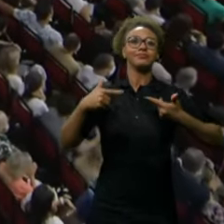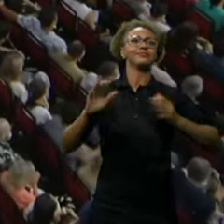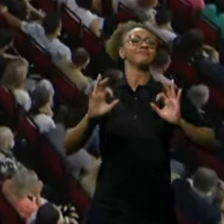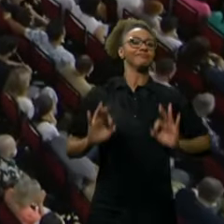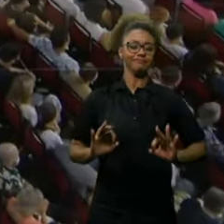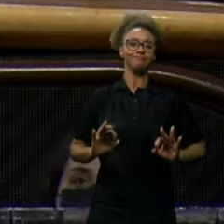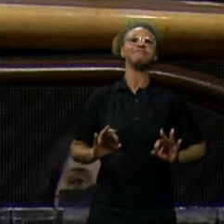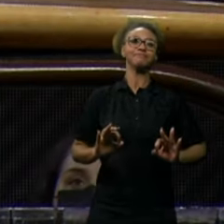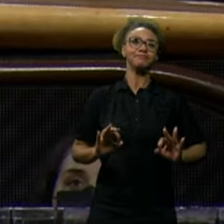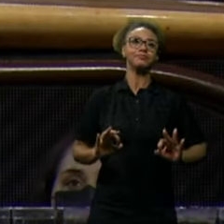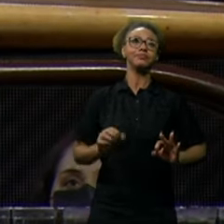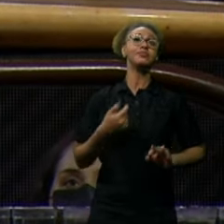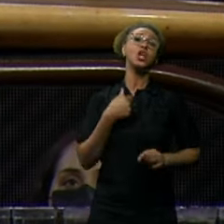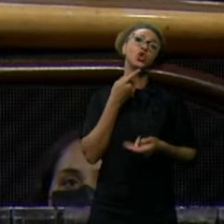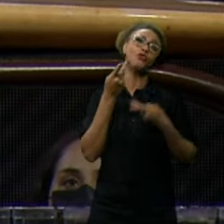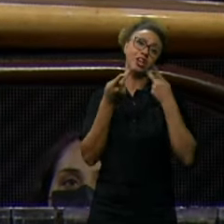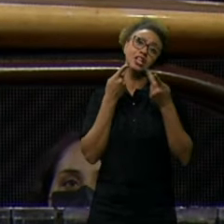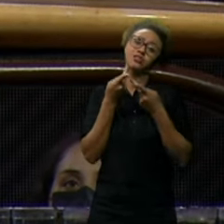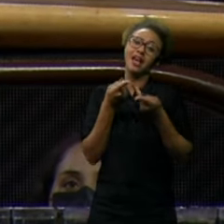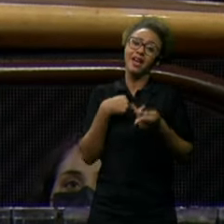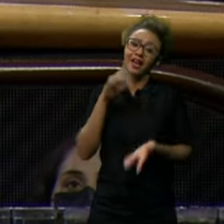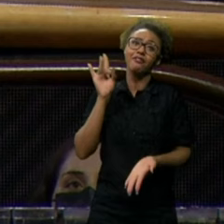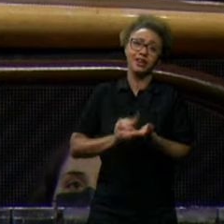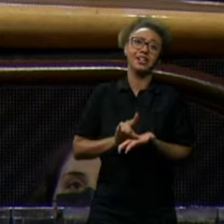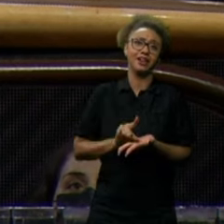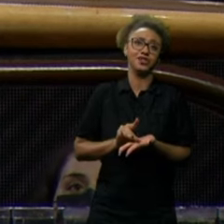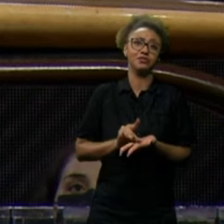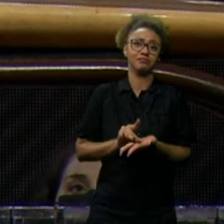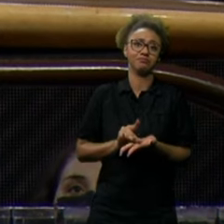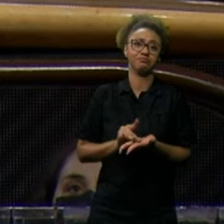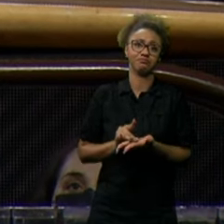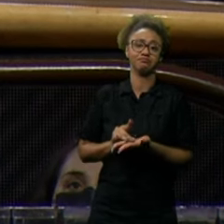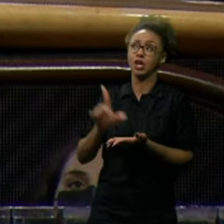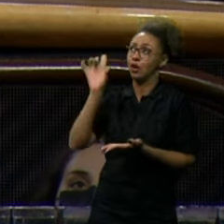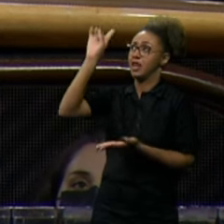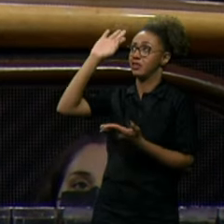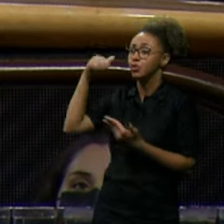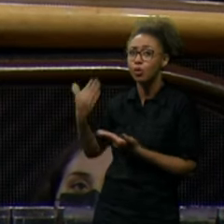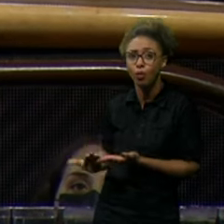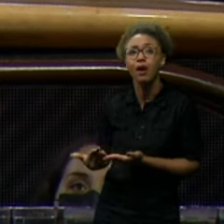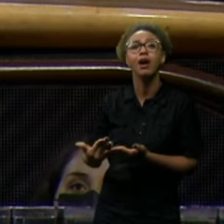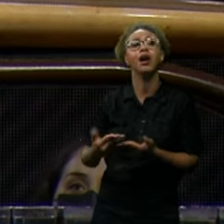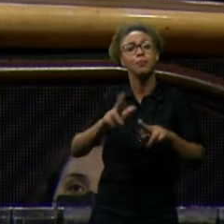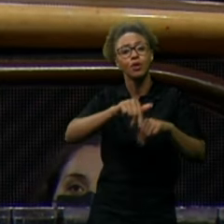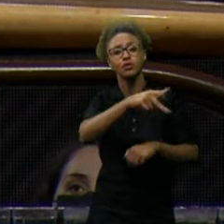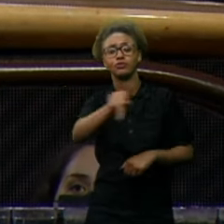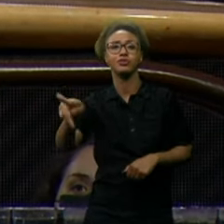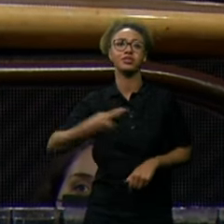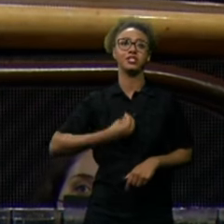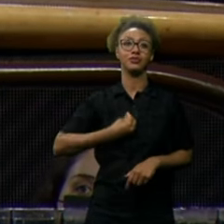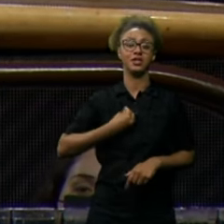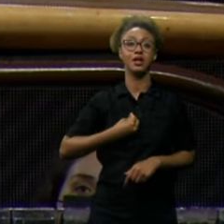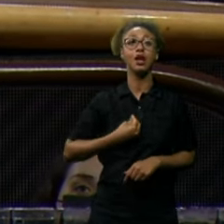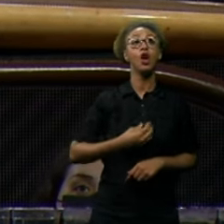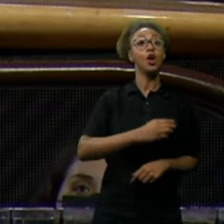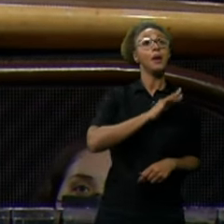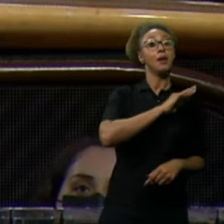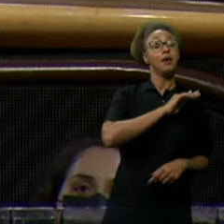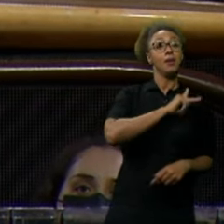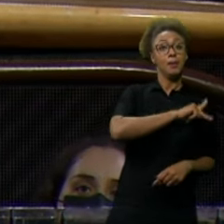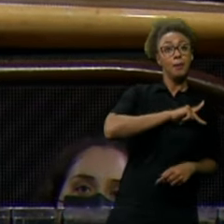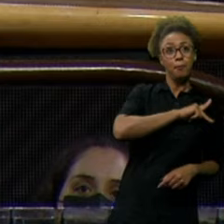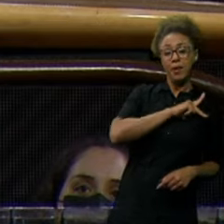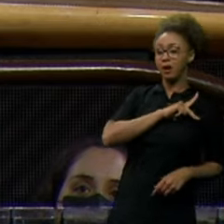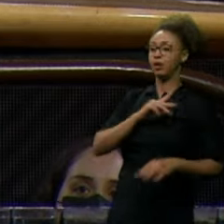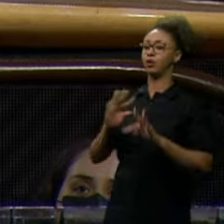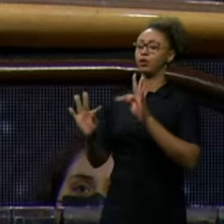alegria de verdade eu tô falando isso aqui de verdade para dar testemunho de honra a Deus pela vida de vocês e Como disse Paulo a Timóteo quando mencionava